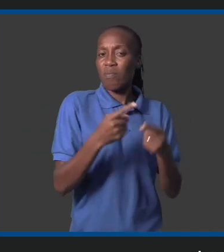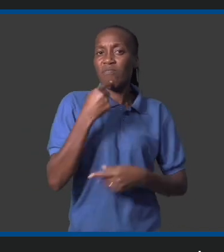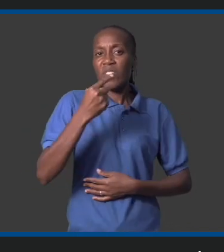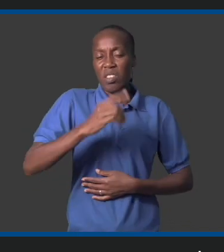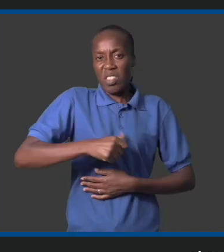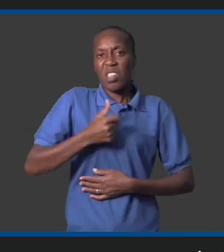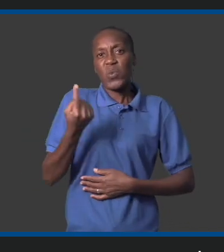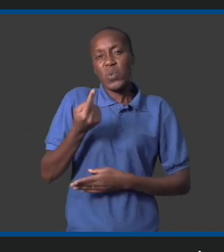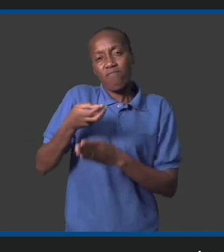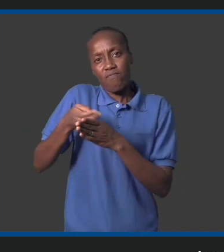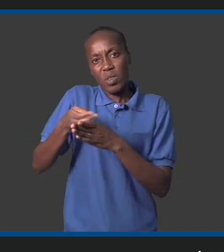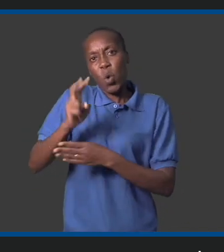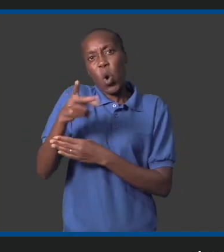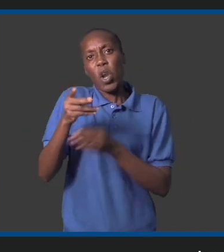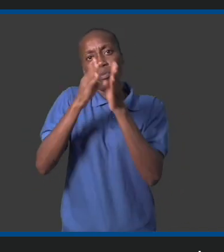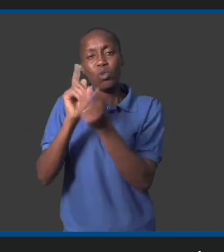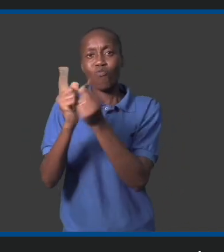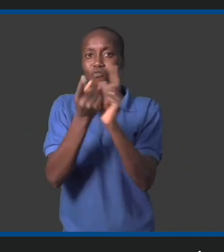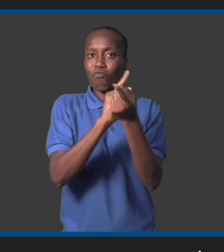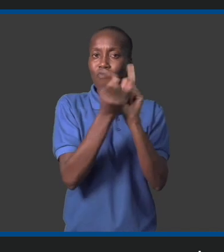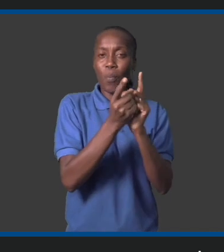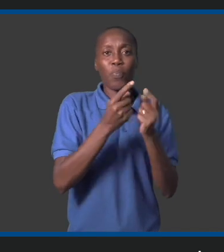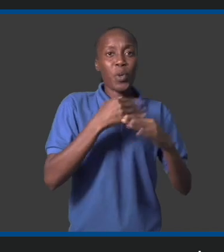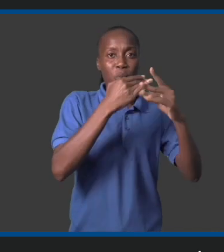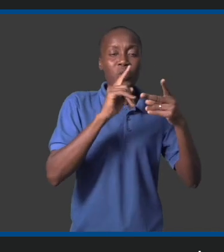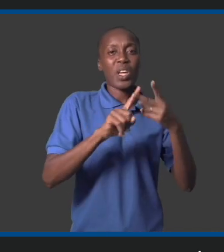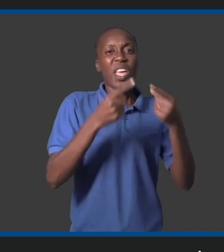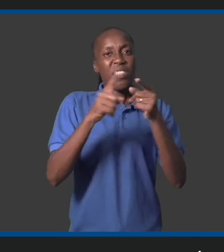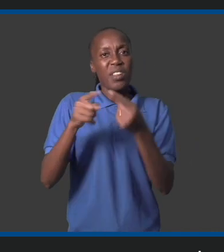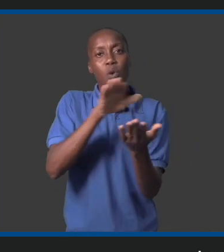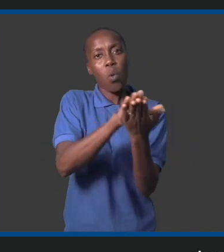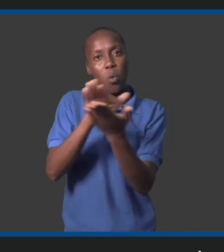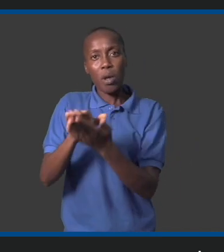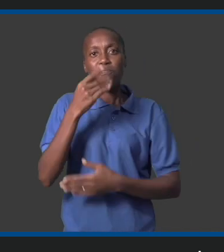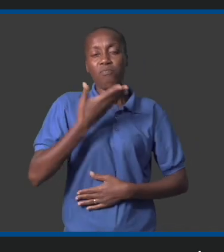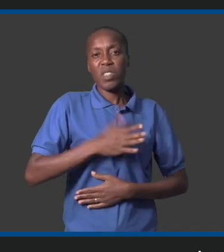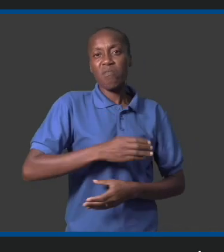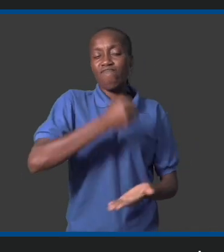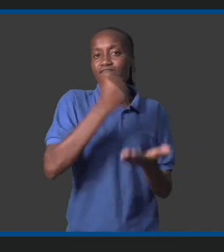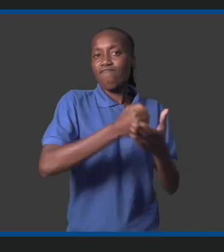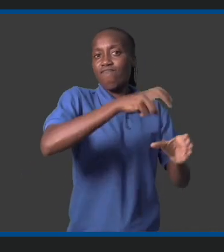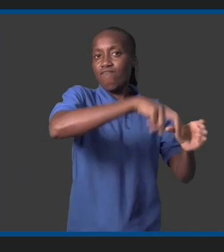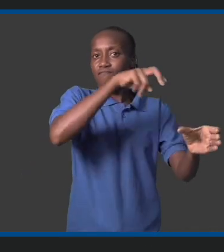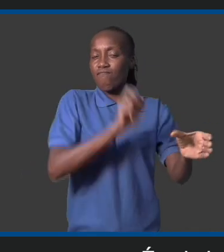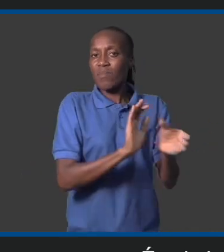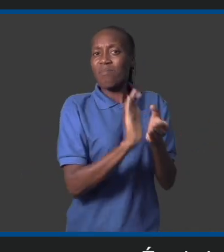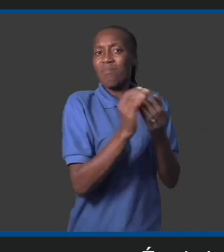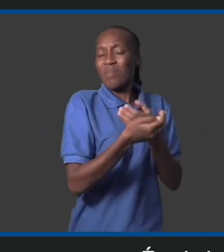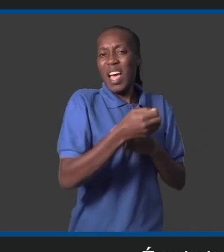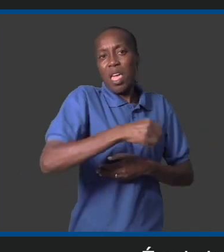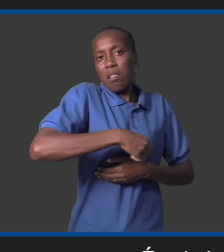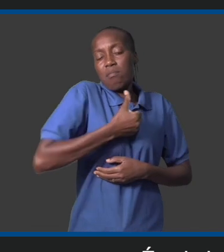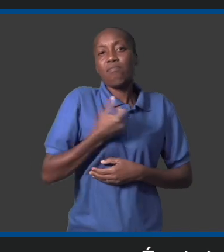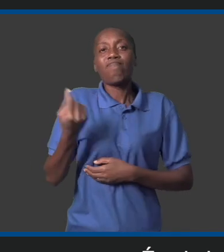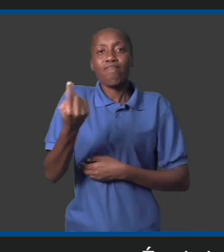decidiu seguir carreira a solo, privilegiando uma fusão com os outros artistas. Vou culminar de